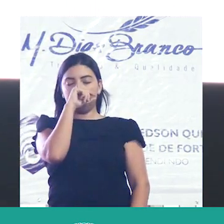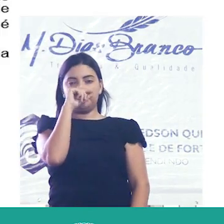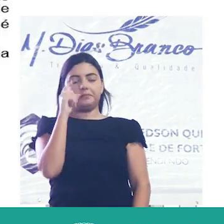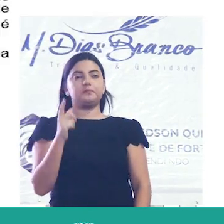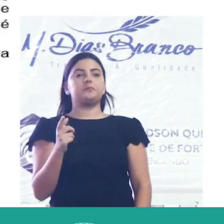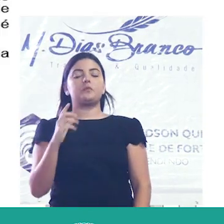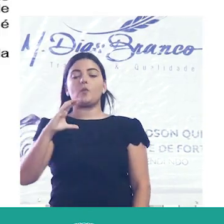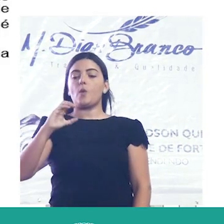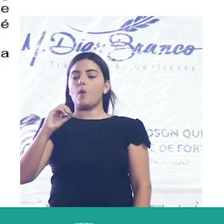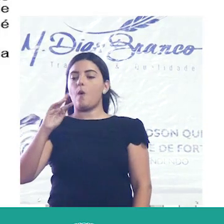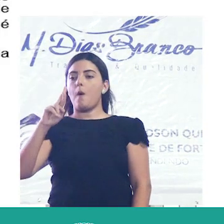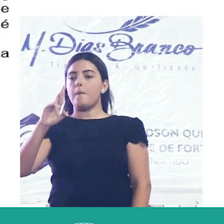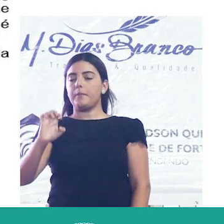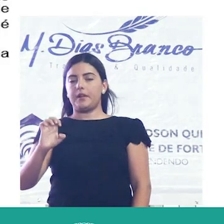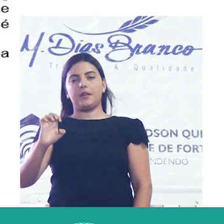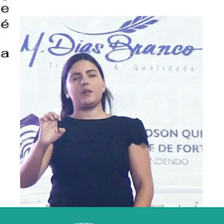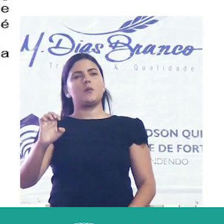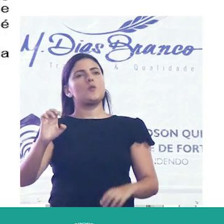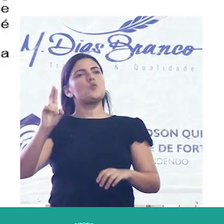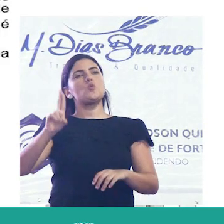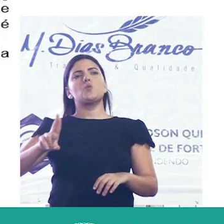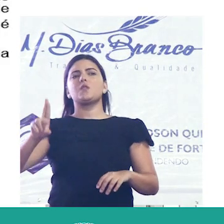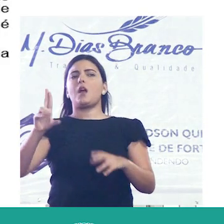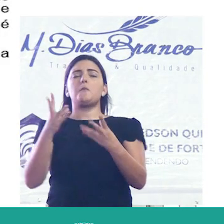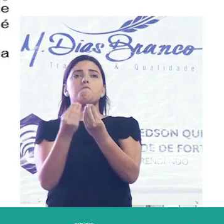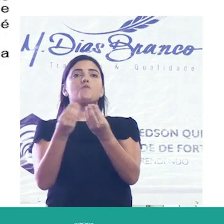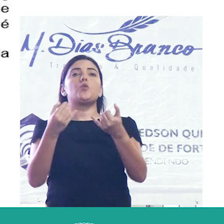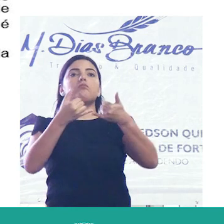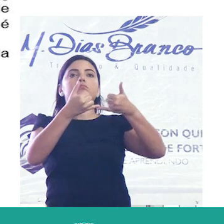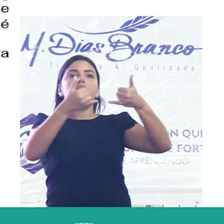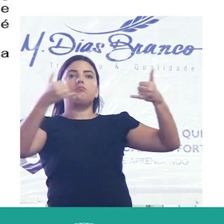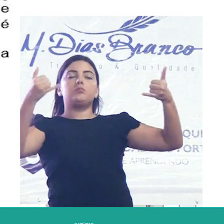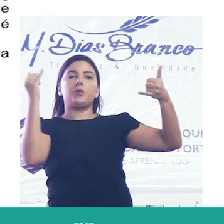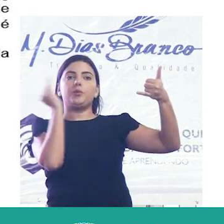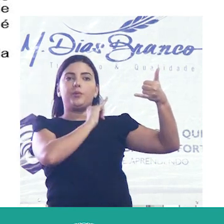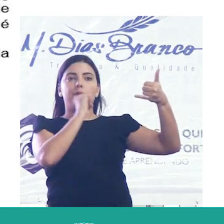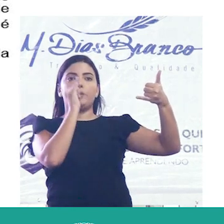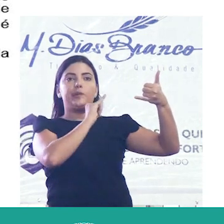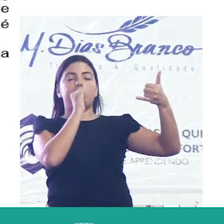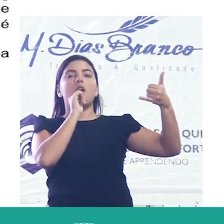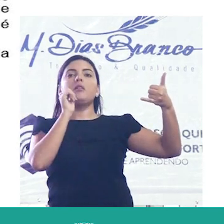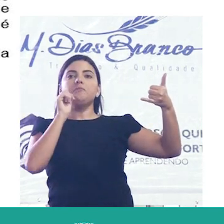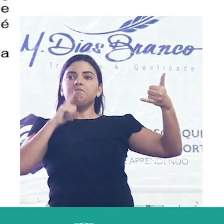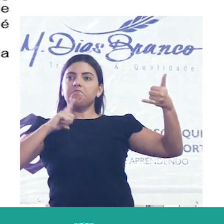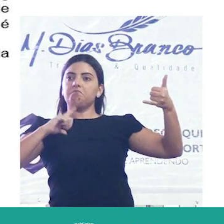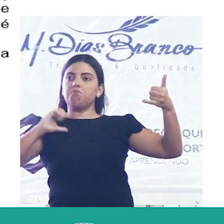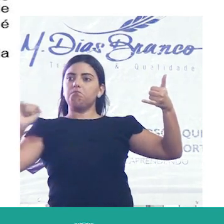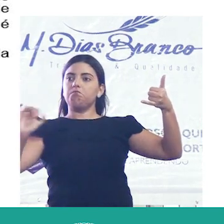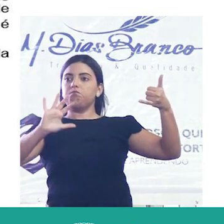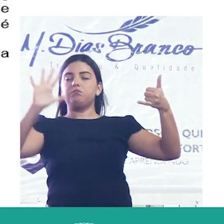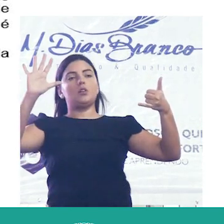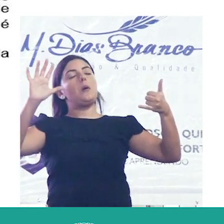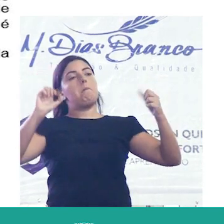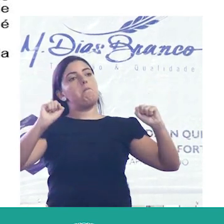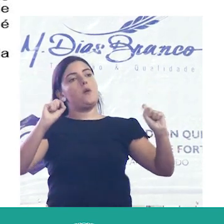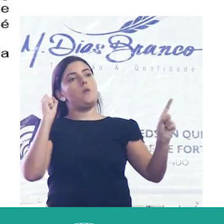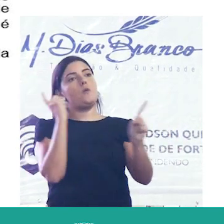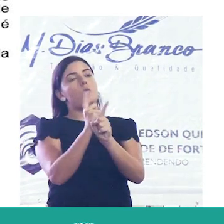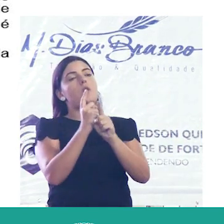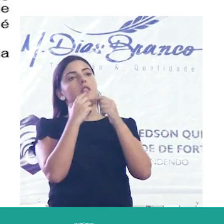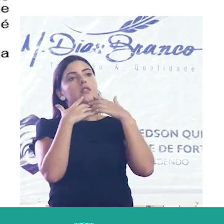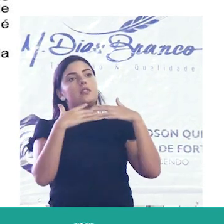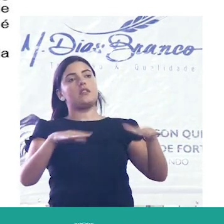o cobre, muito utilizado em fios da rede elétrica e com considerável valor de mercado, pode ser encontrado na natureza na forma